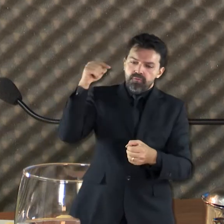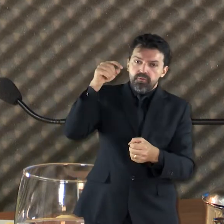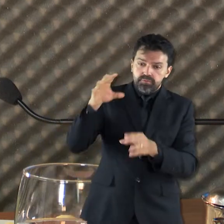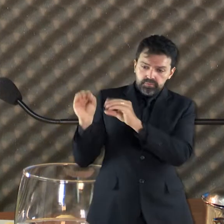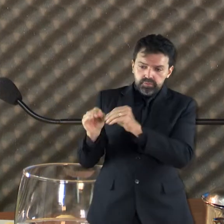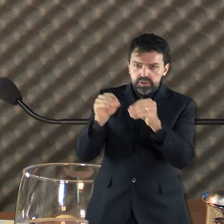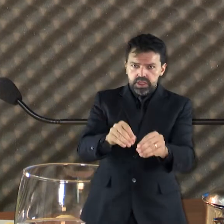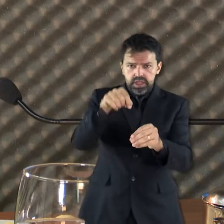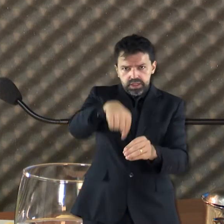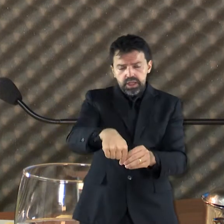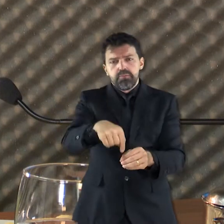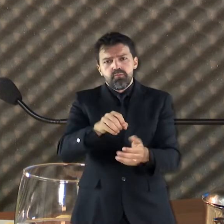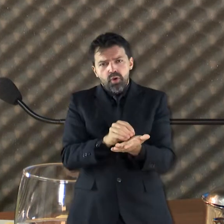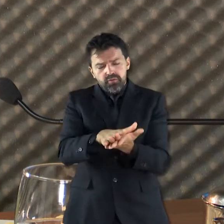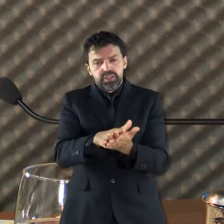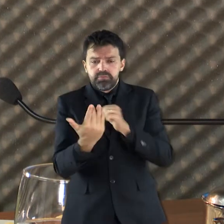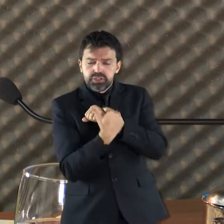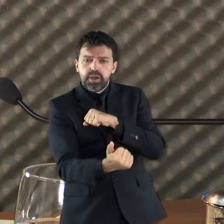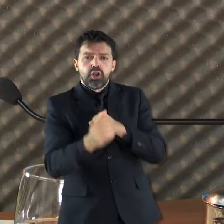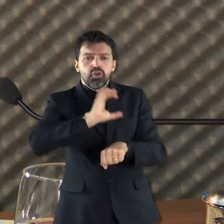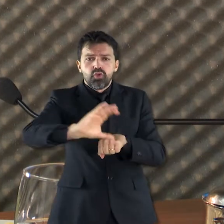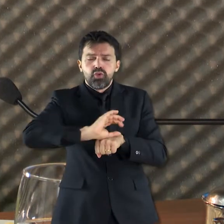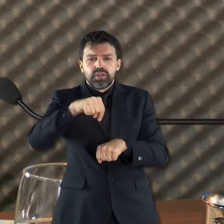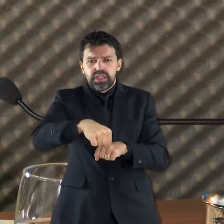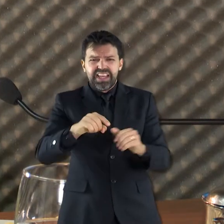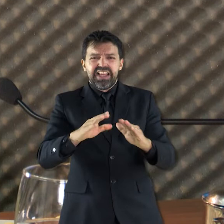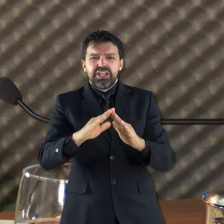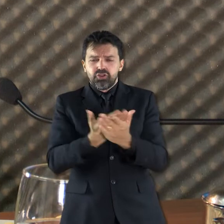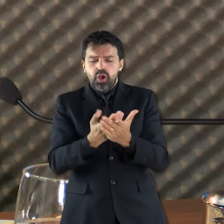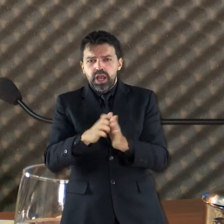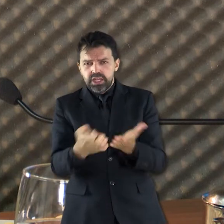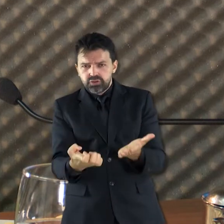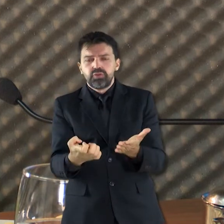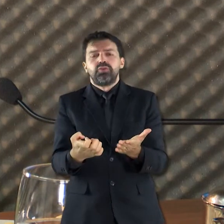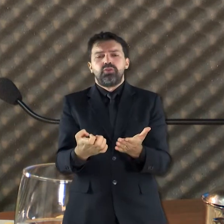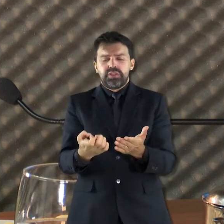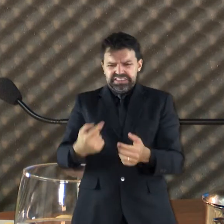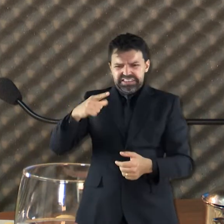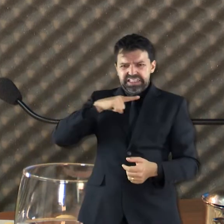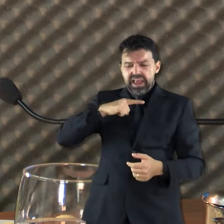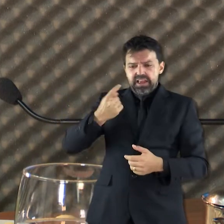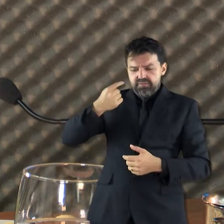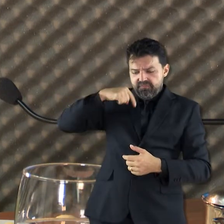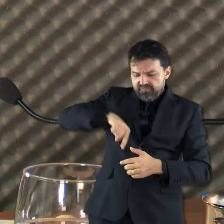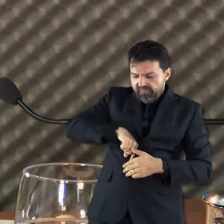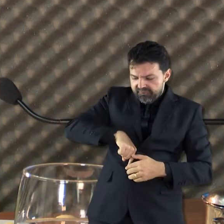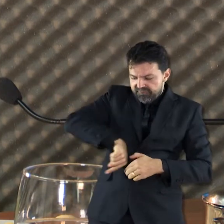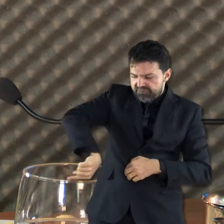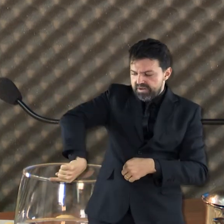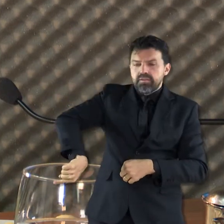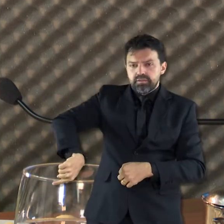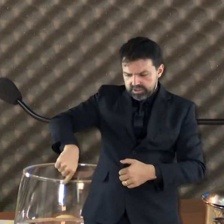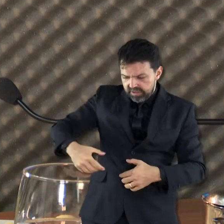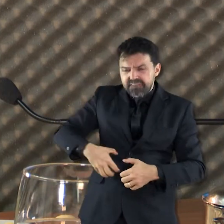voltei, me chamaram pro curso na EJU. Aí eu tinha colocado um fio na barriga, ficava com um fio pra fora, com acesso até o fígado, né? Aí eu vim andando bem devagar,